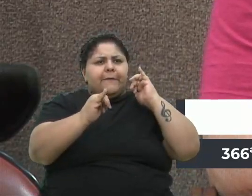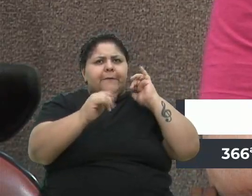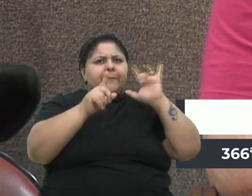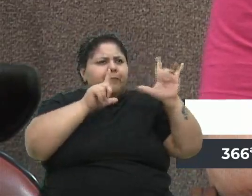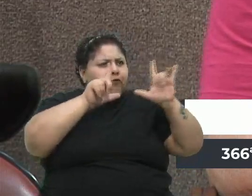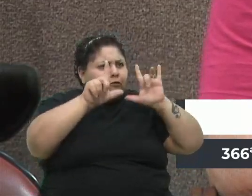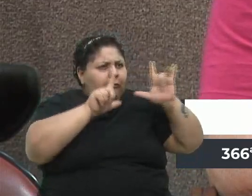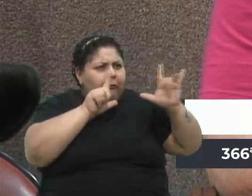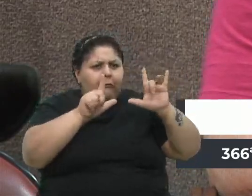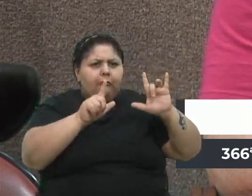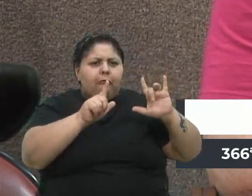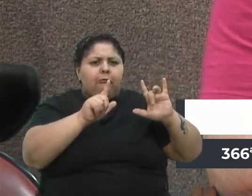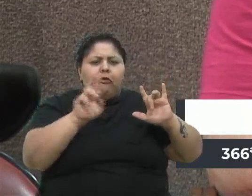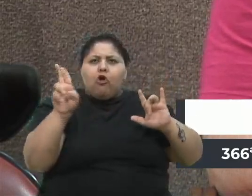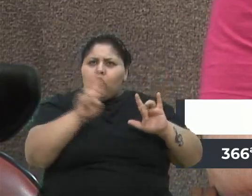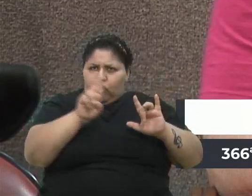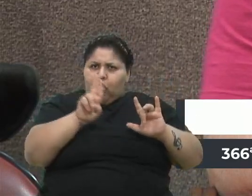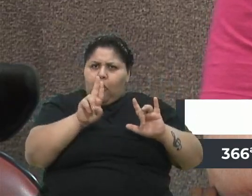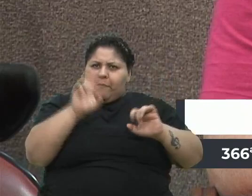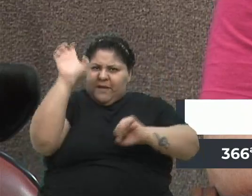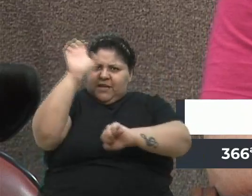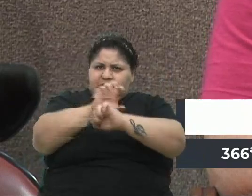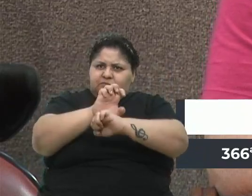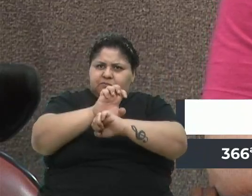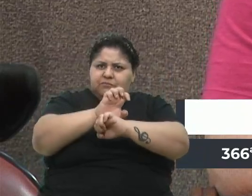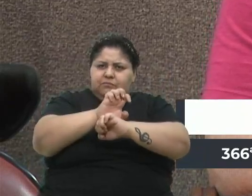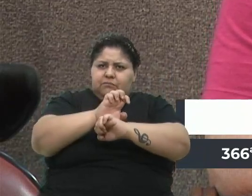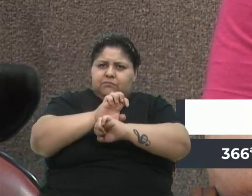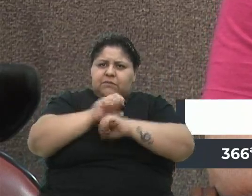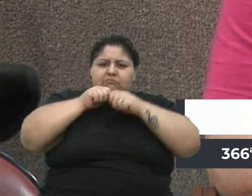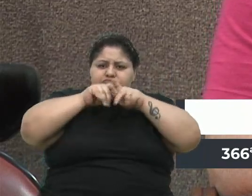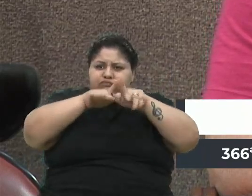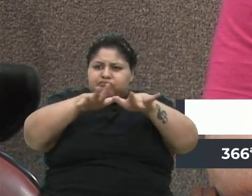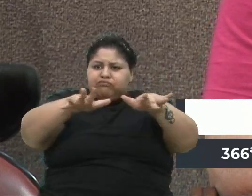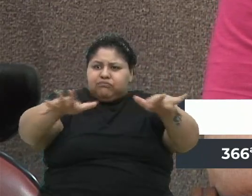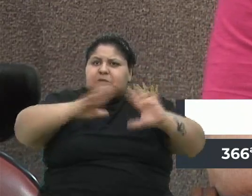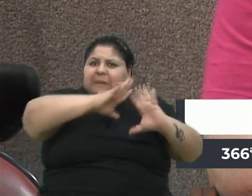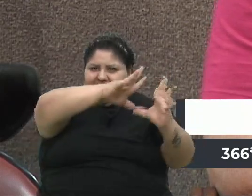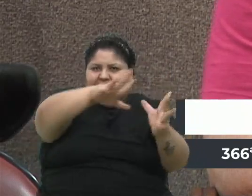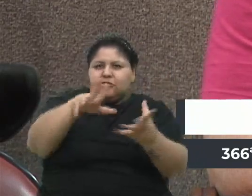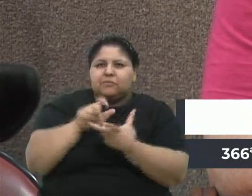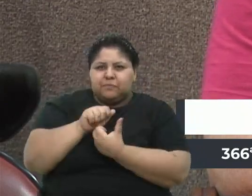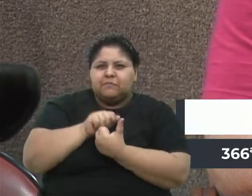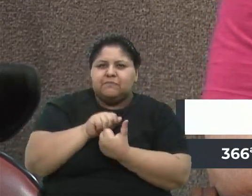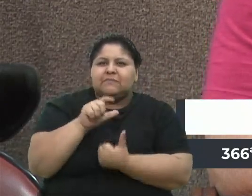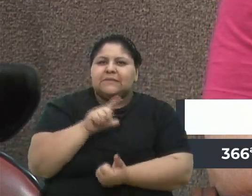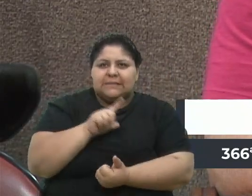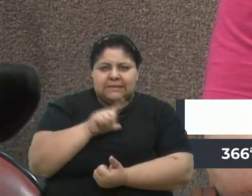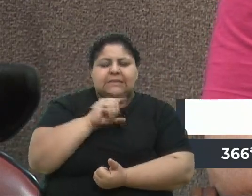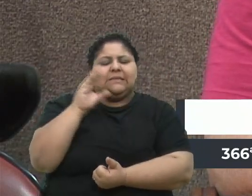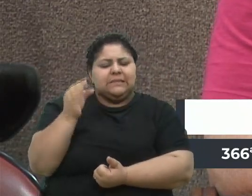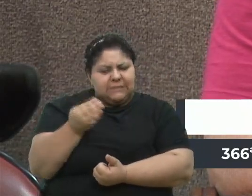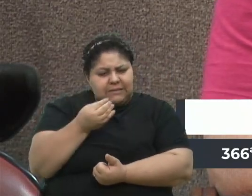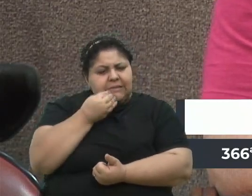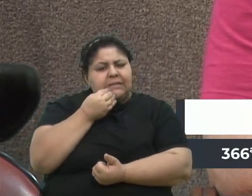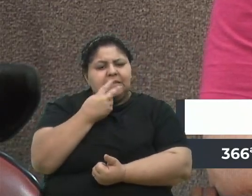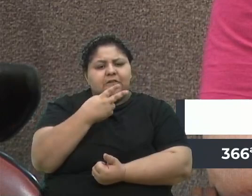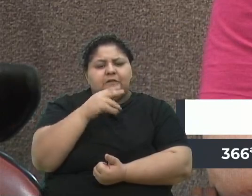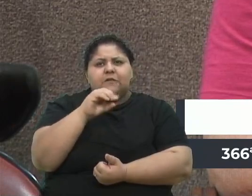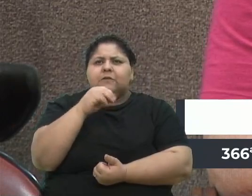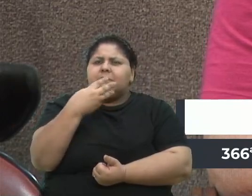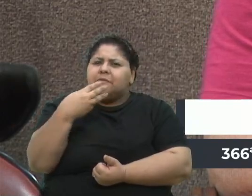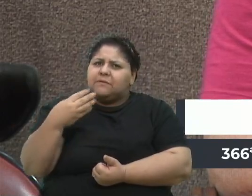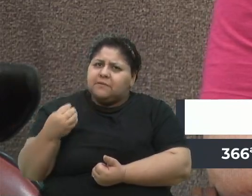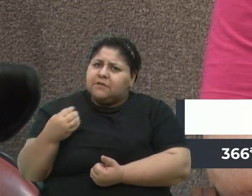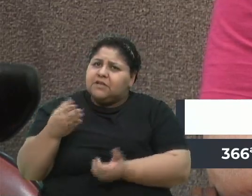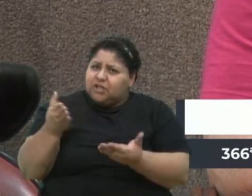do Sul, a gente entra nessa carona. É muito importante mesmo, né? Tem essa possibilidade também de 2030, a Copa